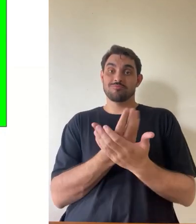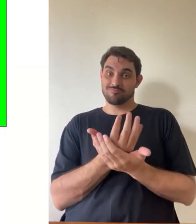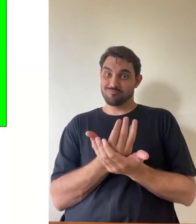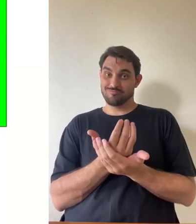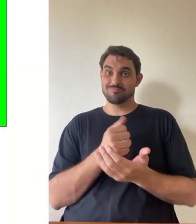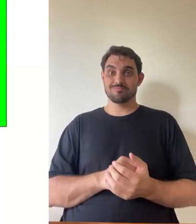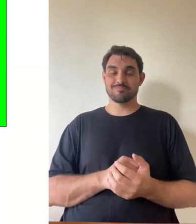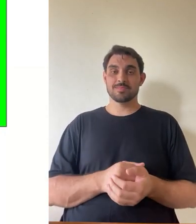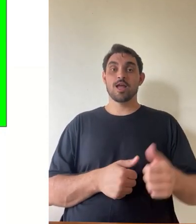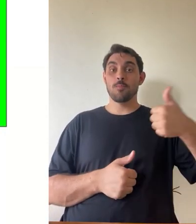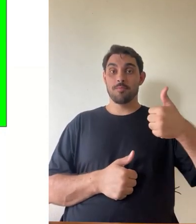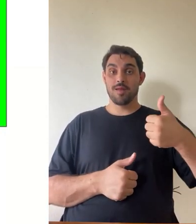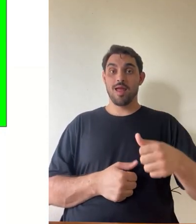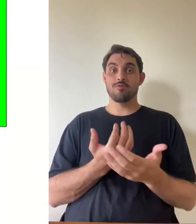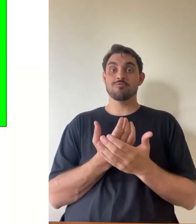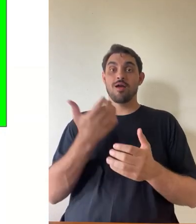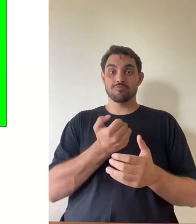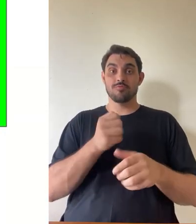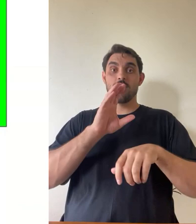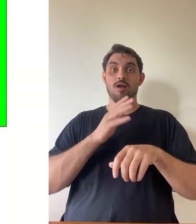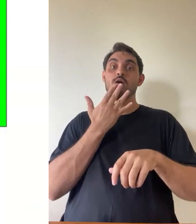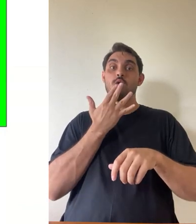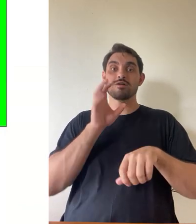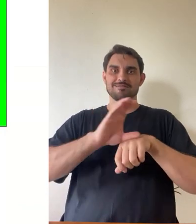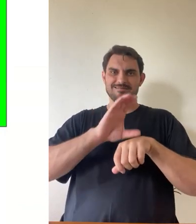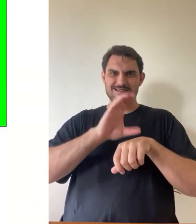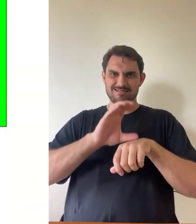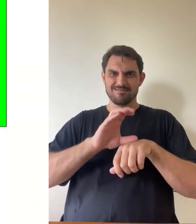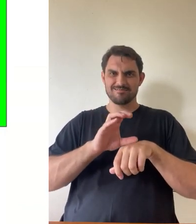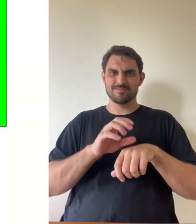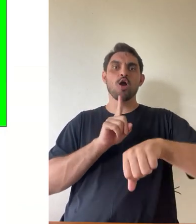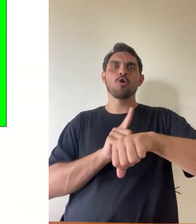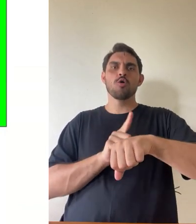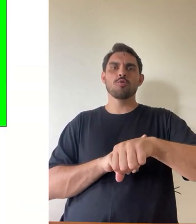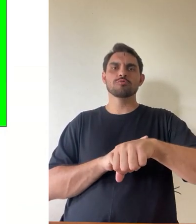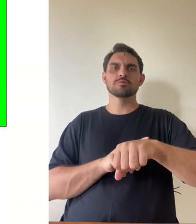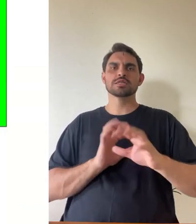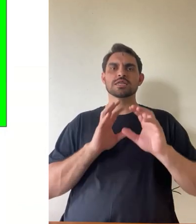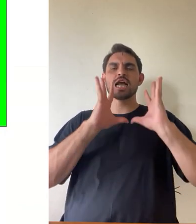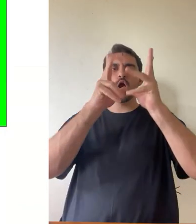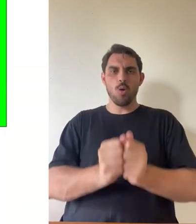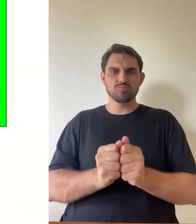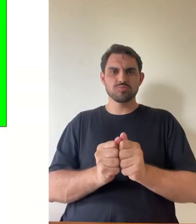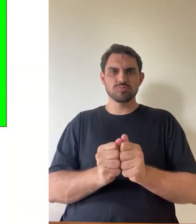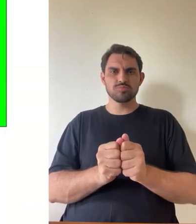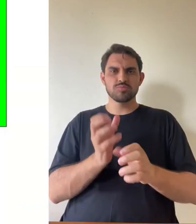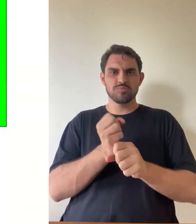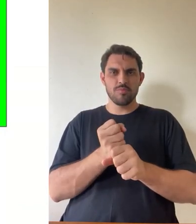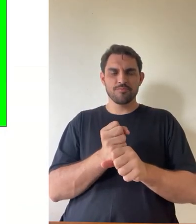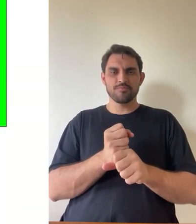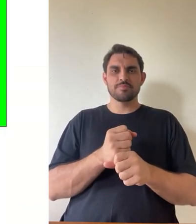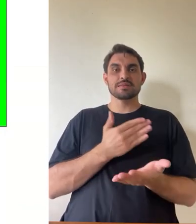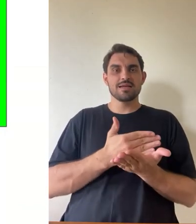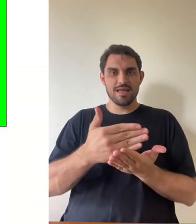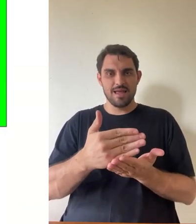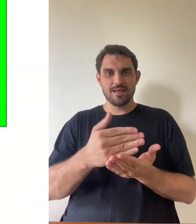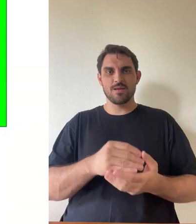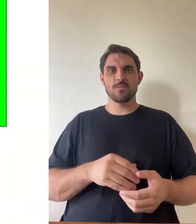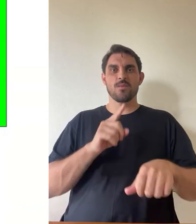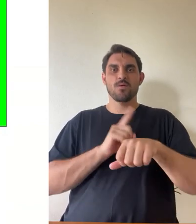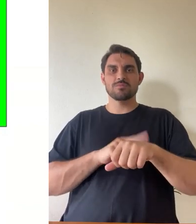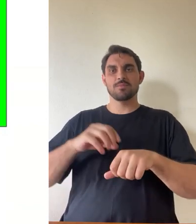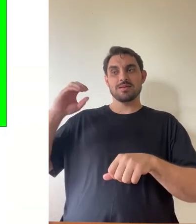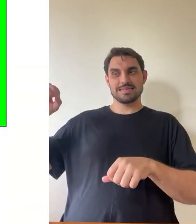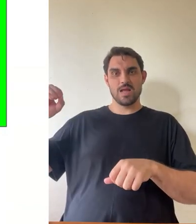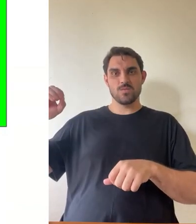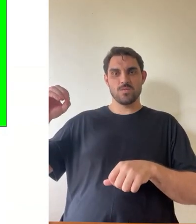primeiro cronômetro digital em cinza vai marcar o tempo total do móvel saindo da posição inicial, que nesse caso é o zero,